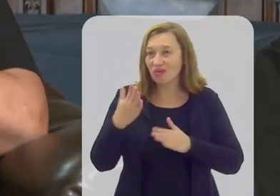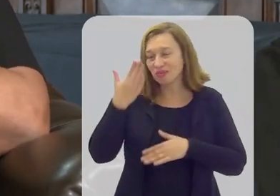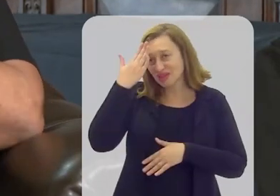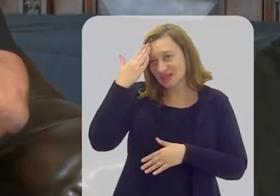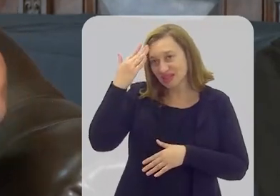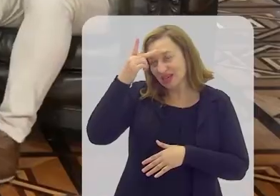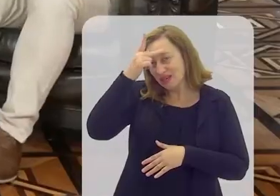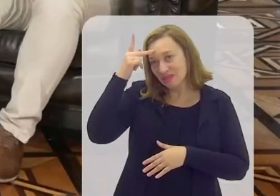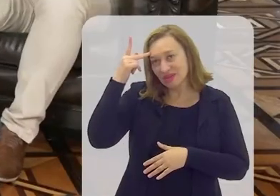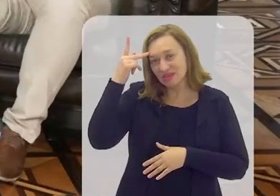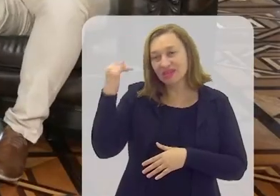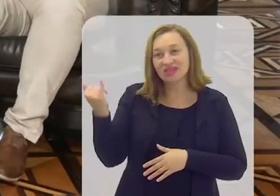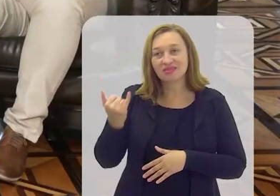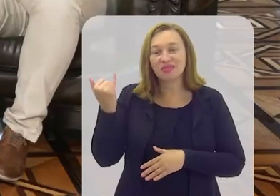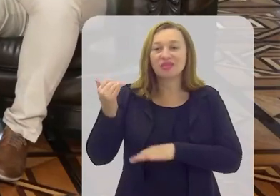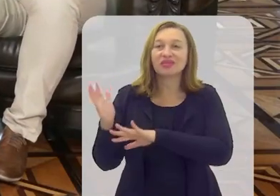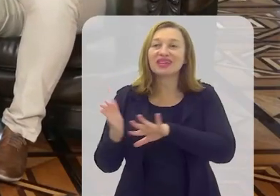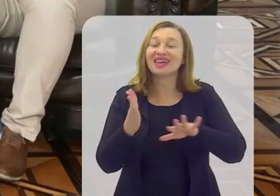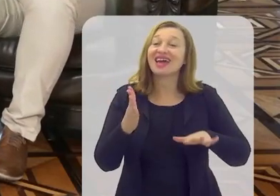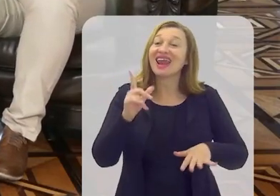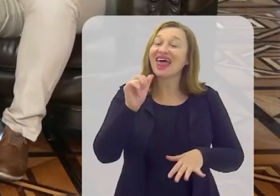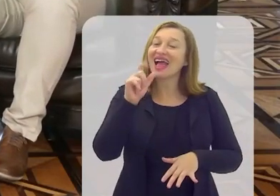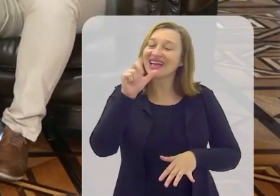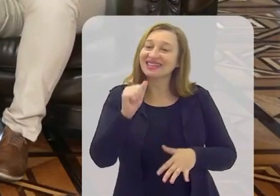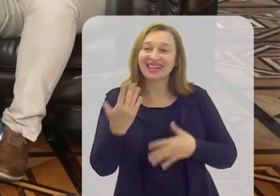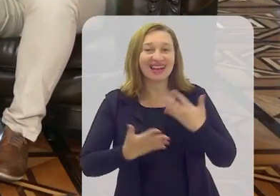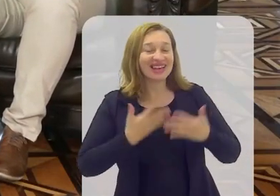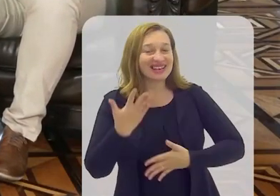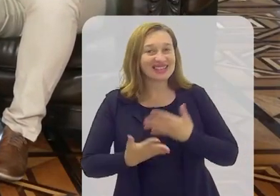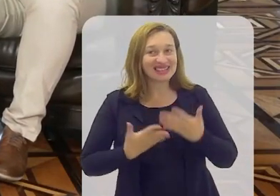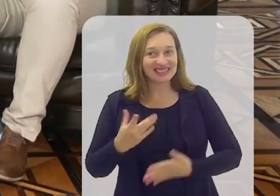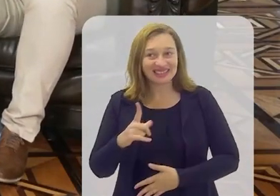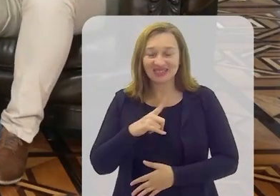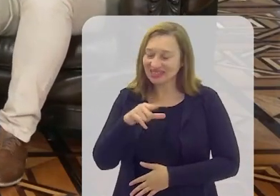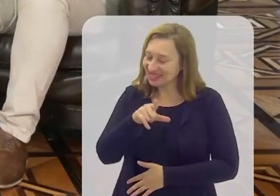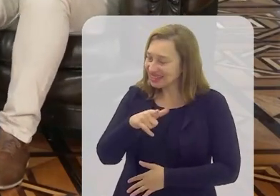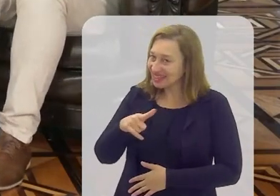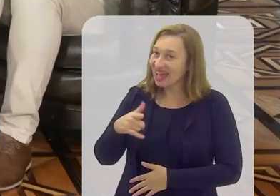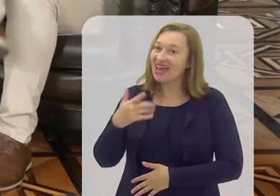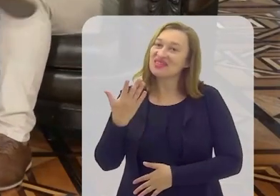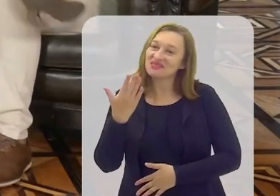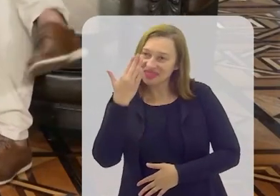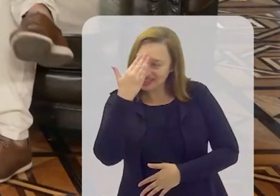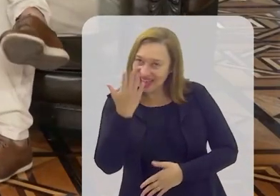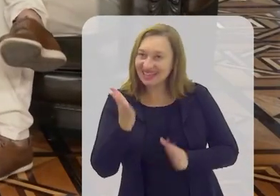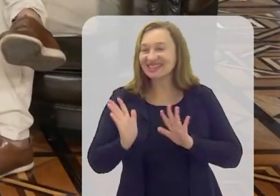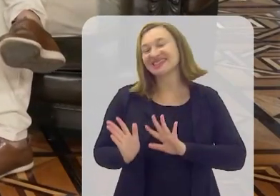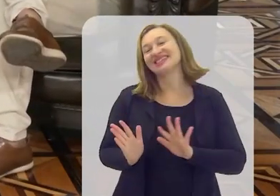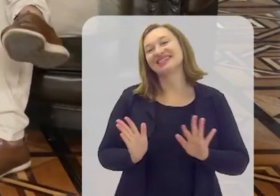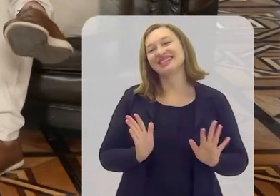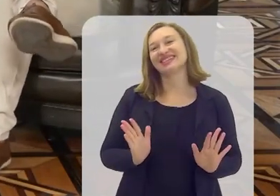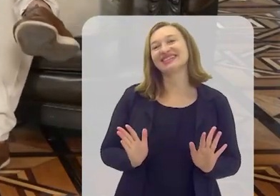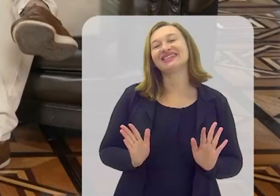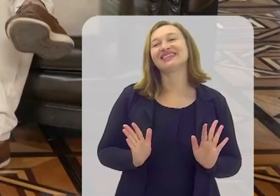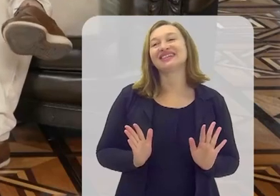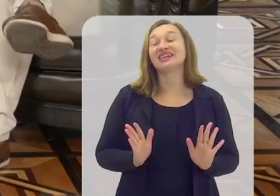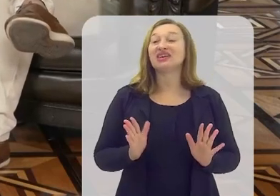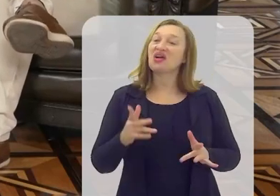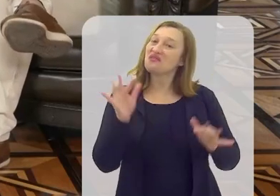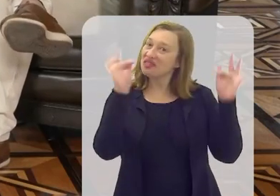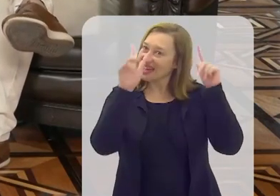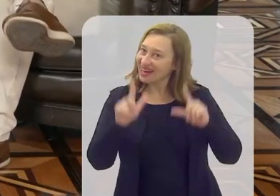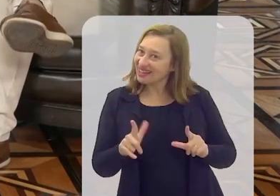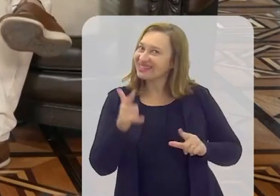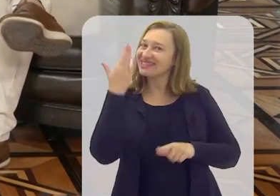Lana, prazer. Bom demais. Muito ter bom. Você aqui, viu? Uma simpatia. Olha, eu te agradeço, eu te agradeço. E